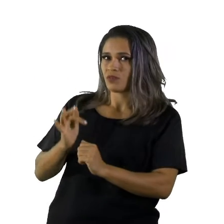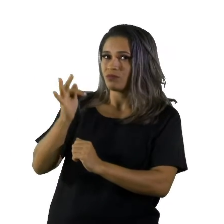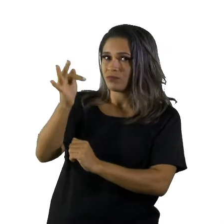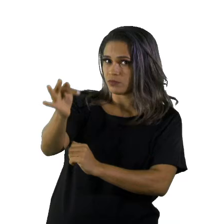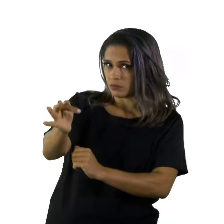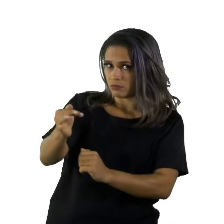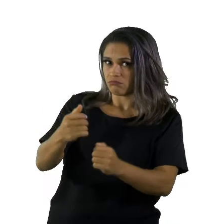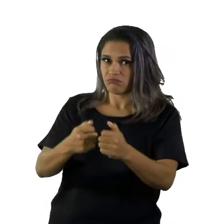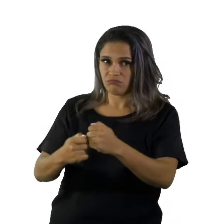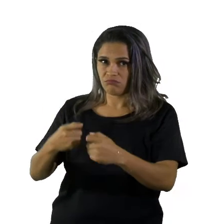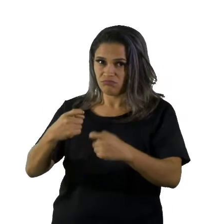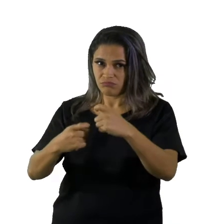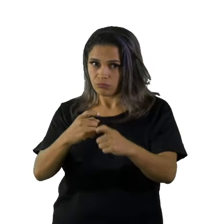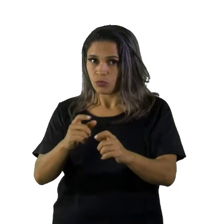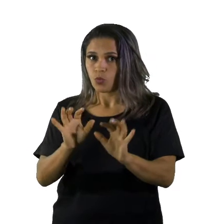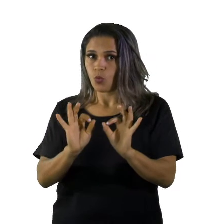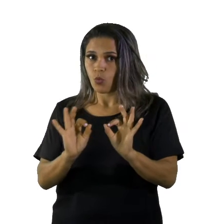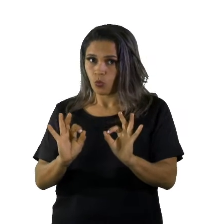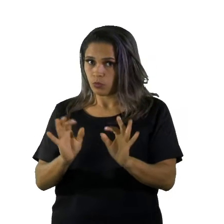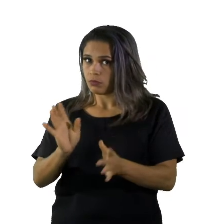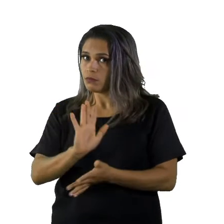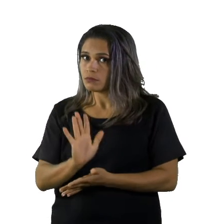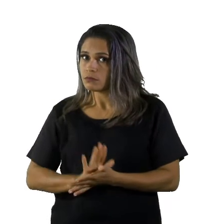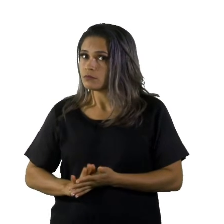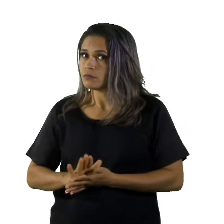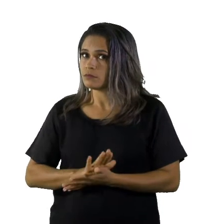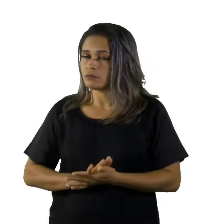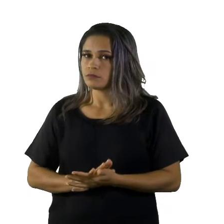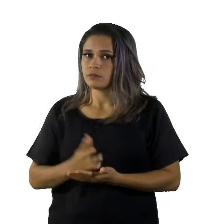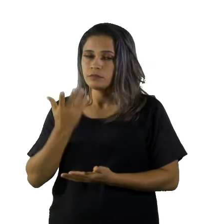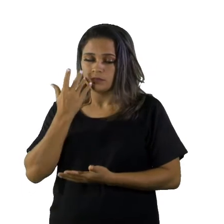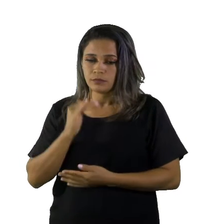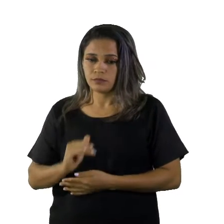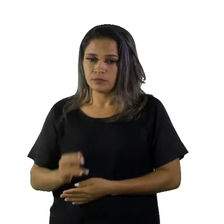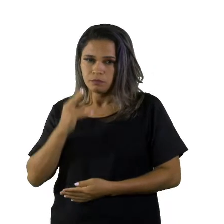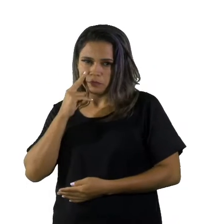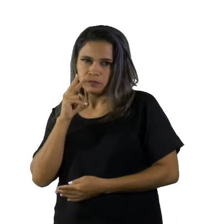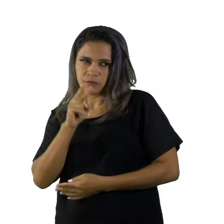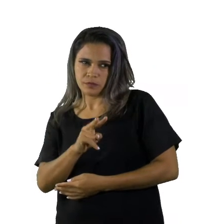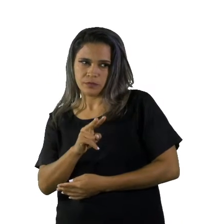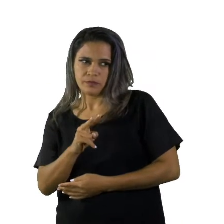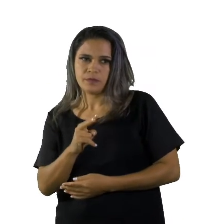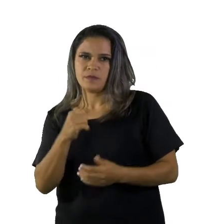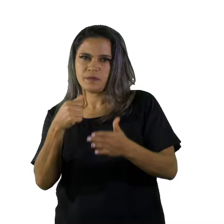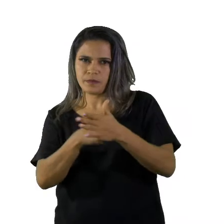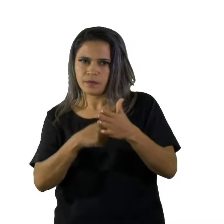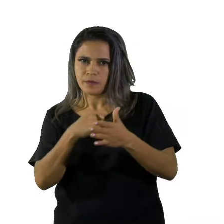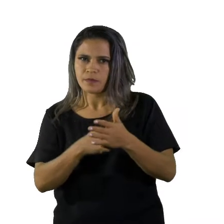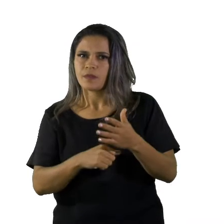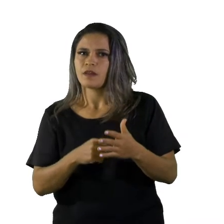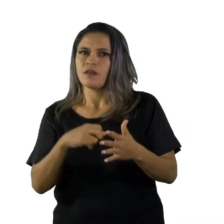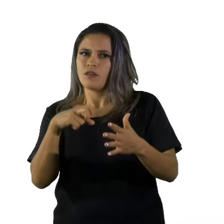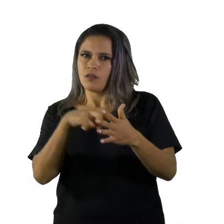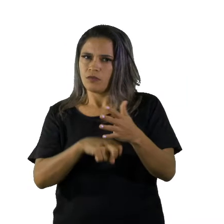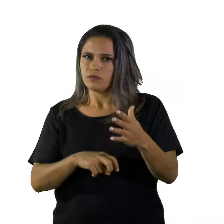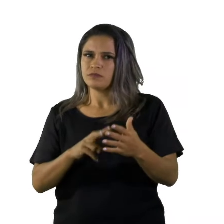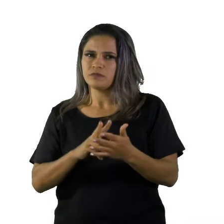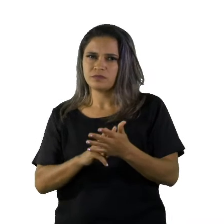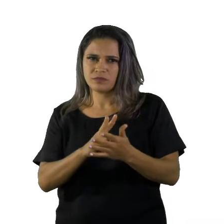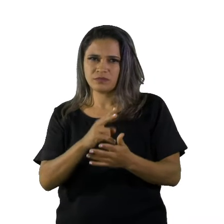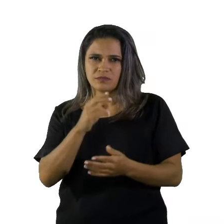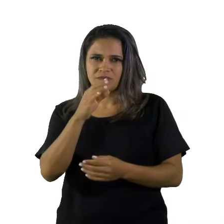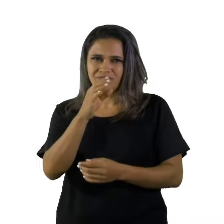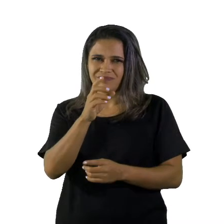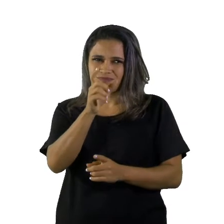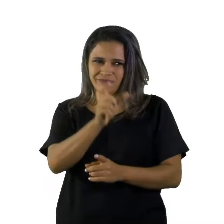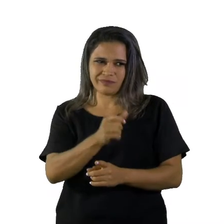ou não. Por exemplo, uma criança que presencia violência doméstica não se torna obrigatoriamente